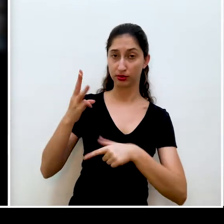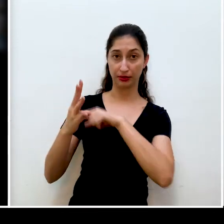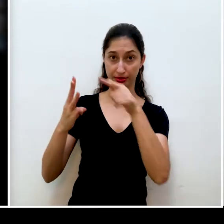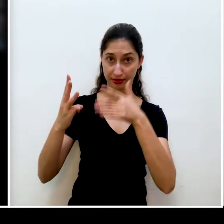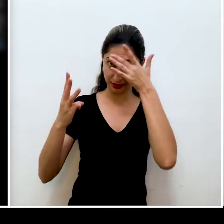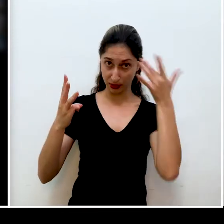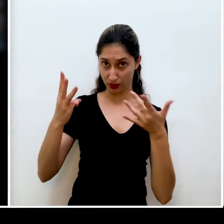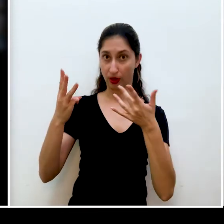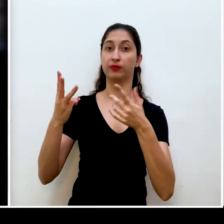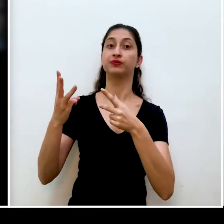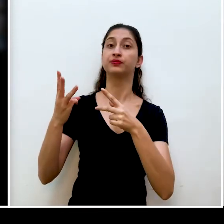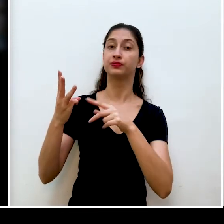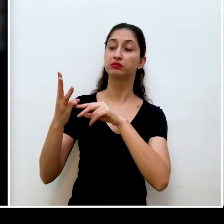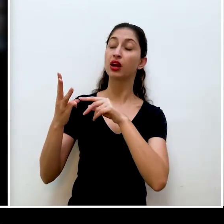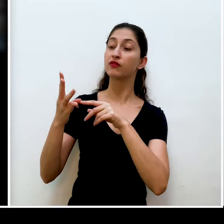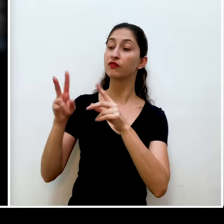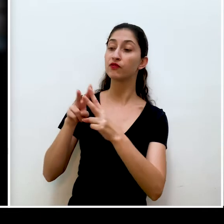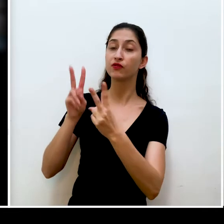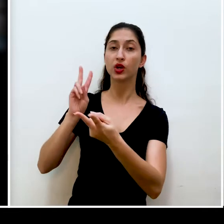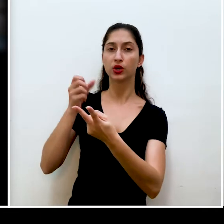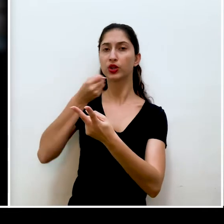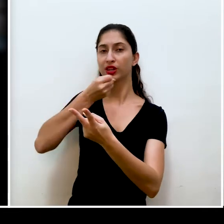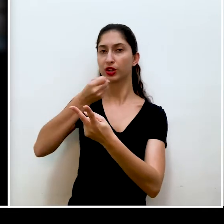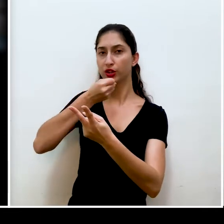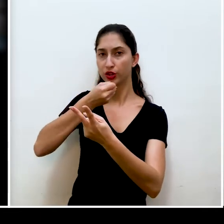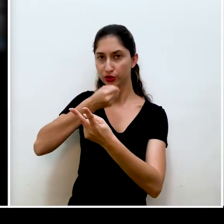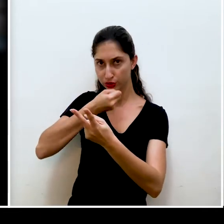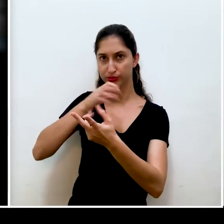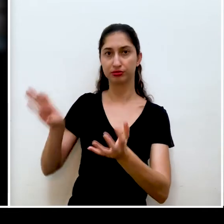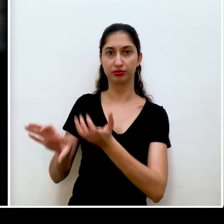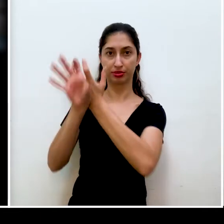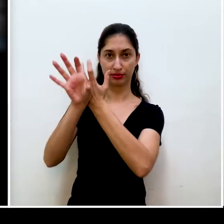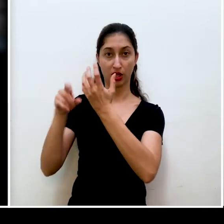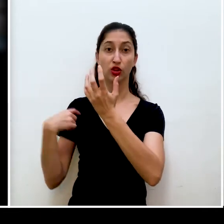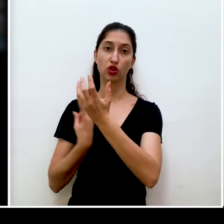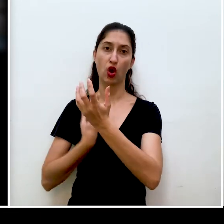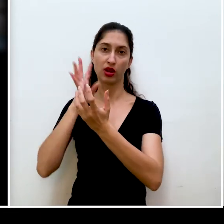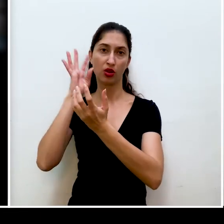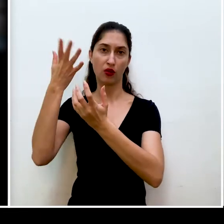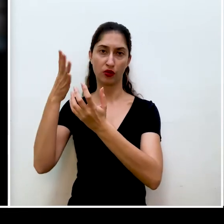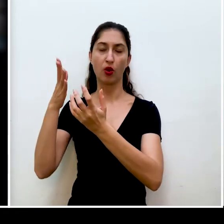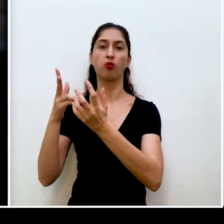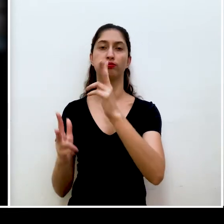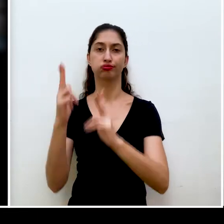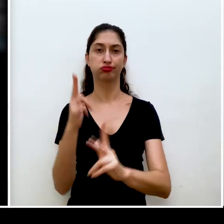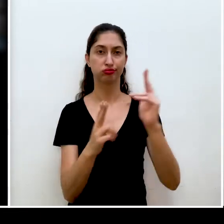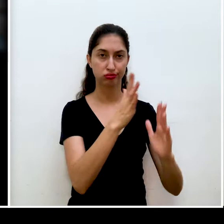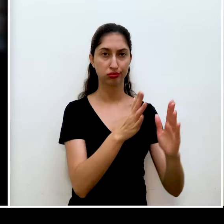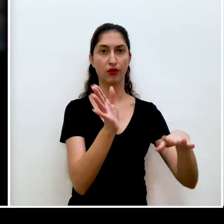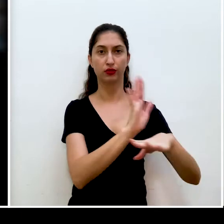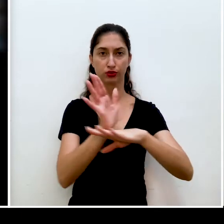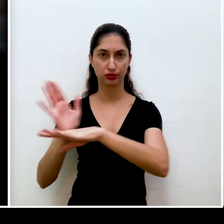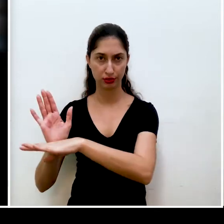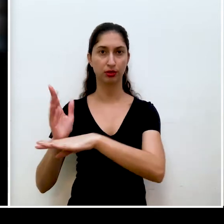pessoas separadamente por videochamada e resolvemos dividir as falas em trechos que serão publicados neste canal ao longo dos próximos